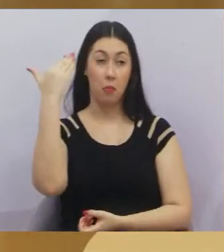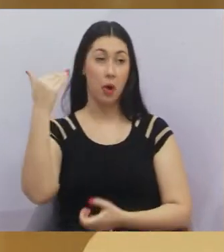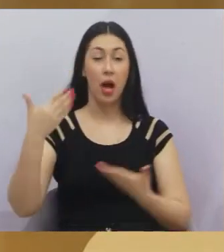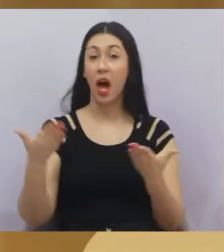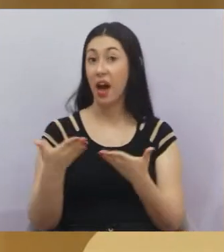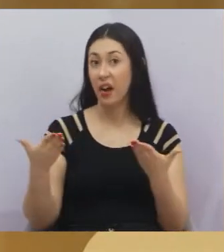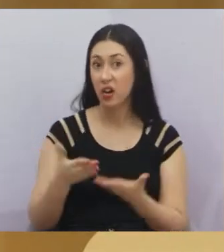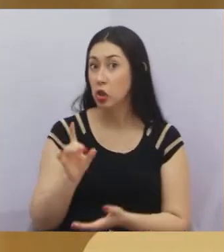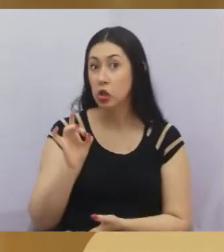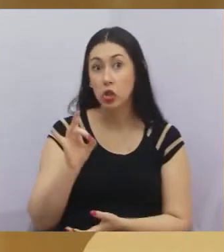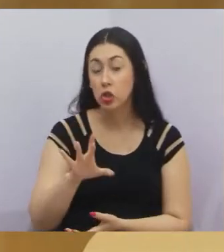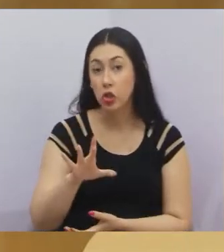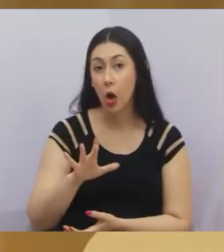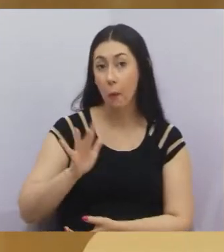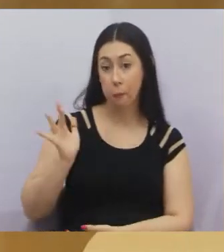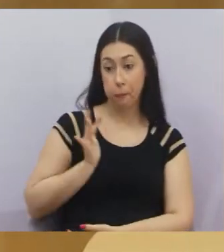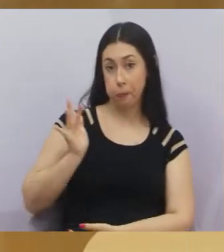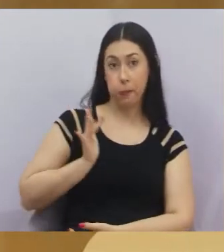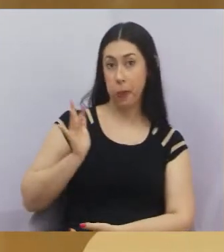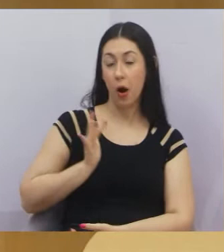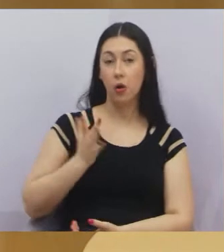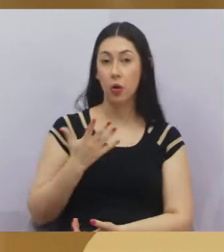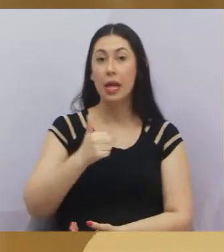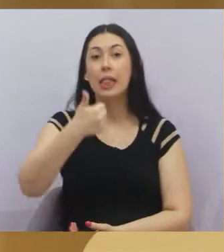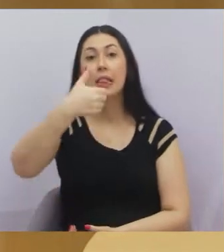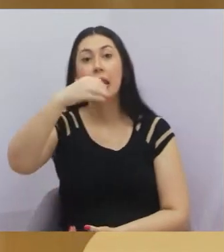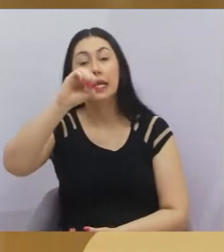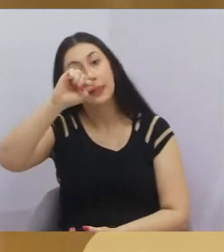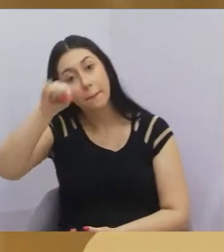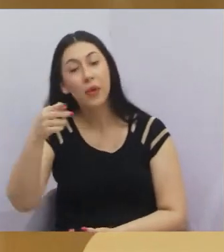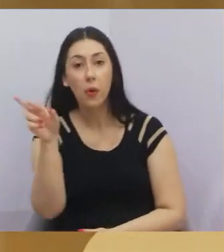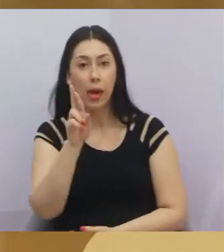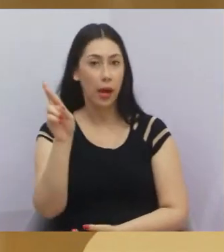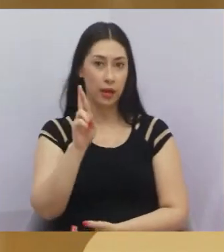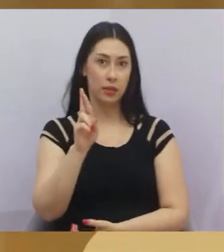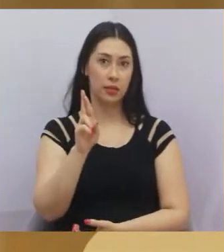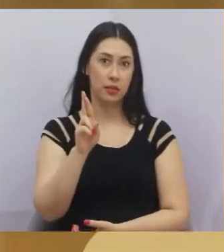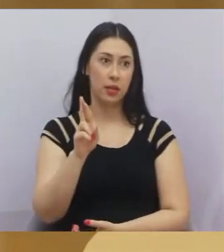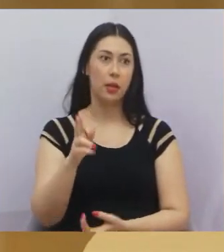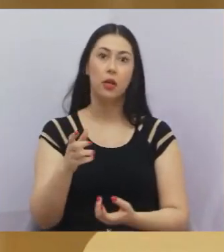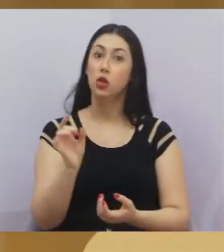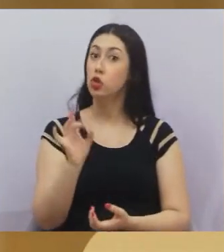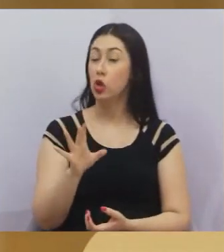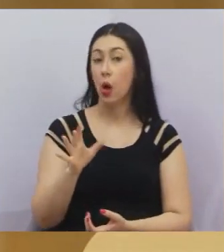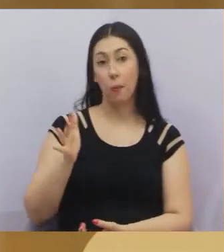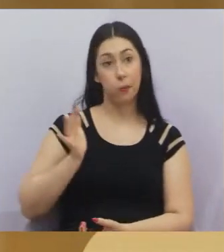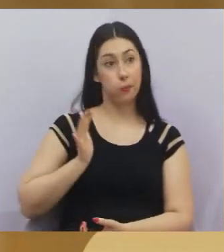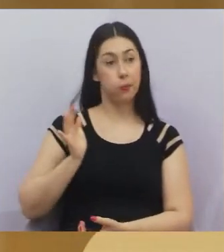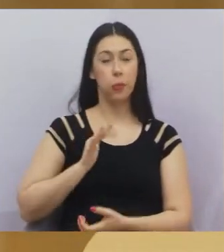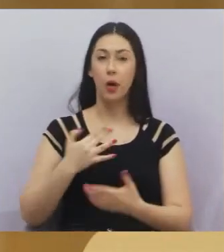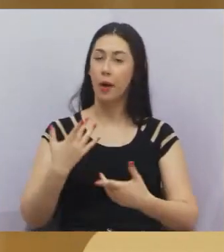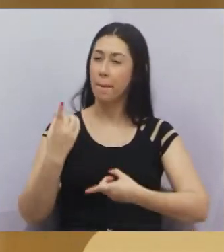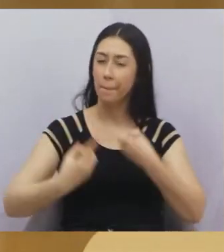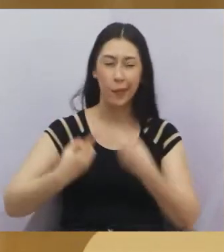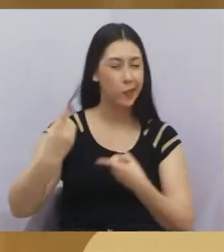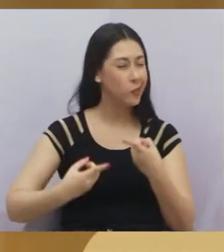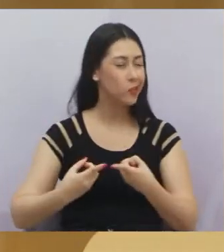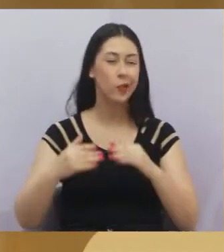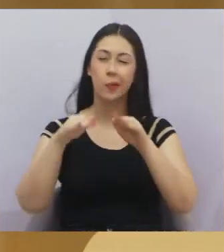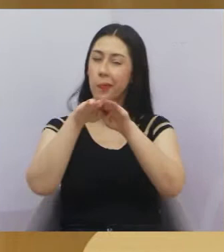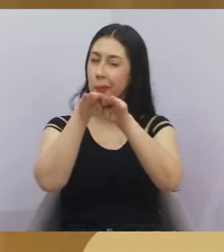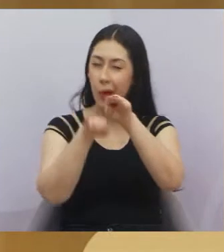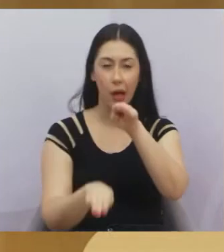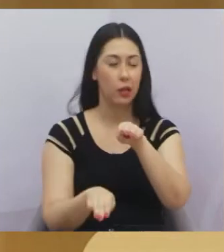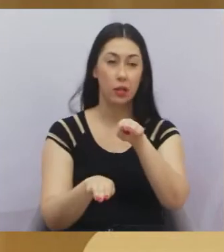para rico. R$10 mil uma mensalidade é para rico, para quem pode pagar. Esse tipo de política é